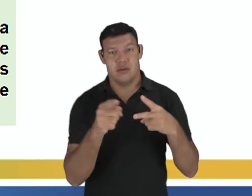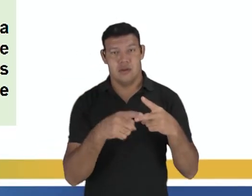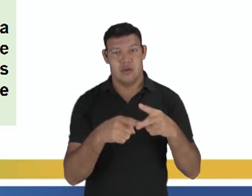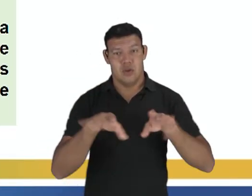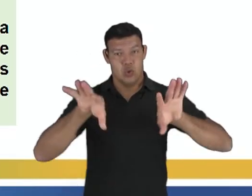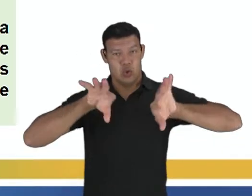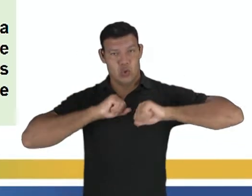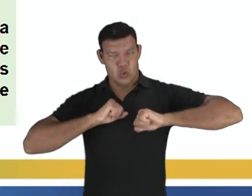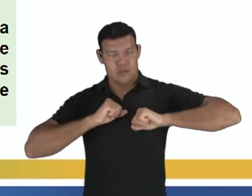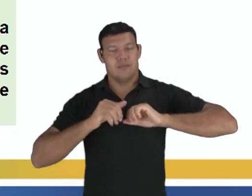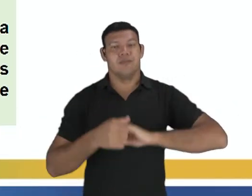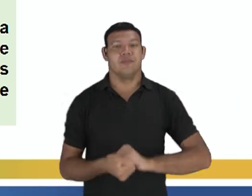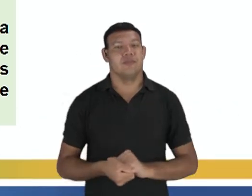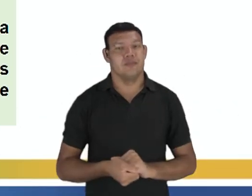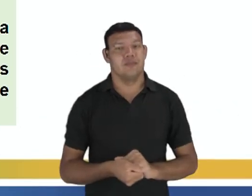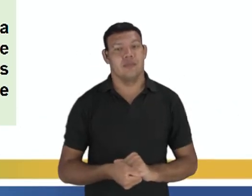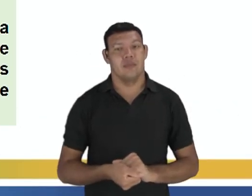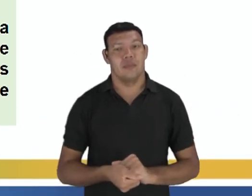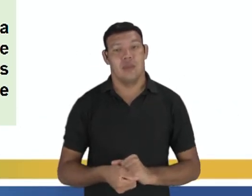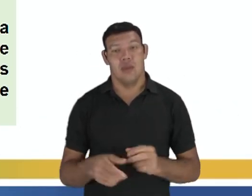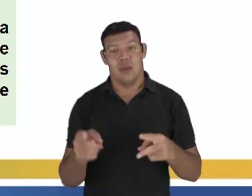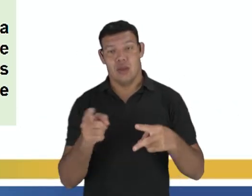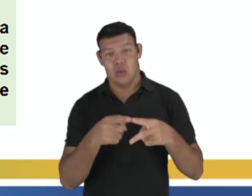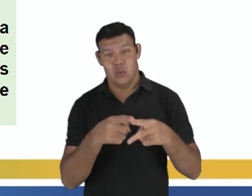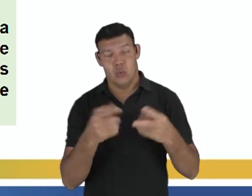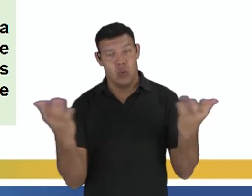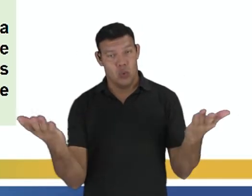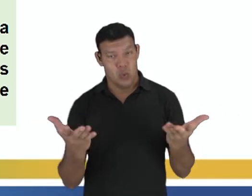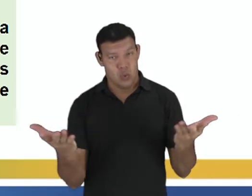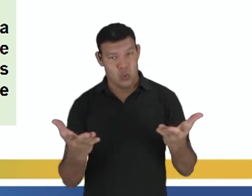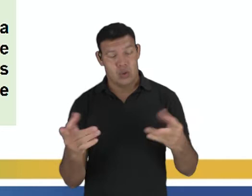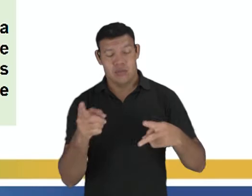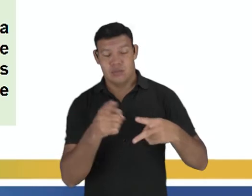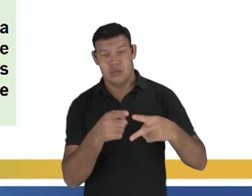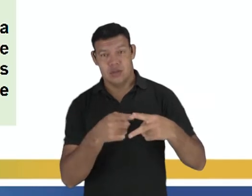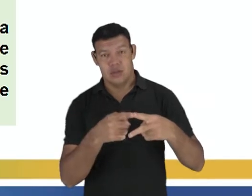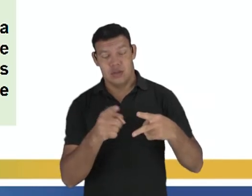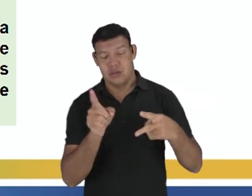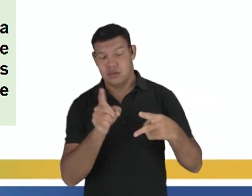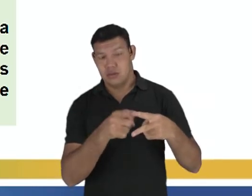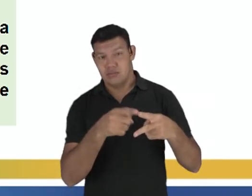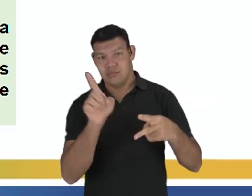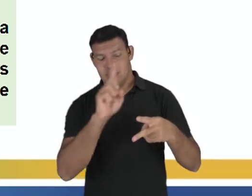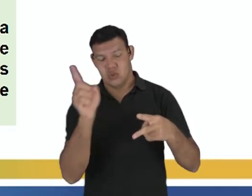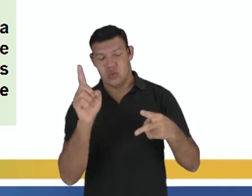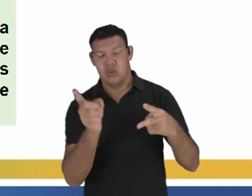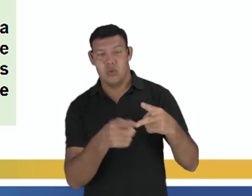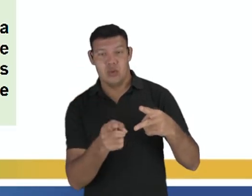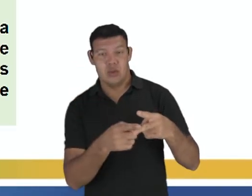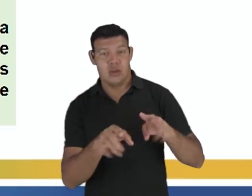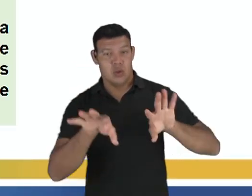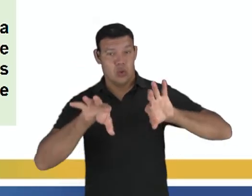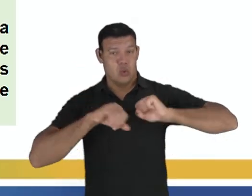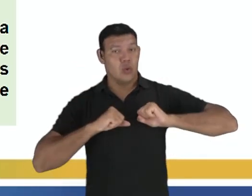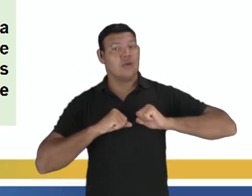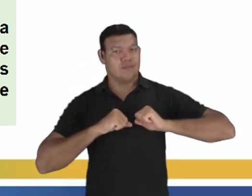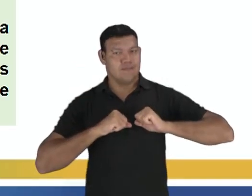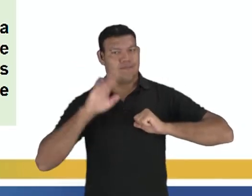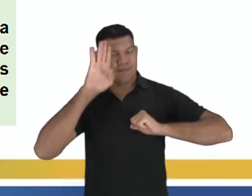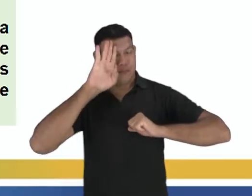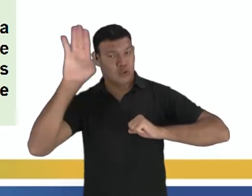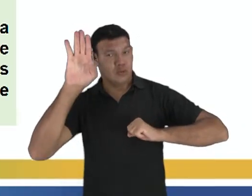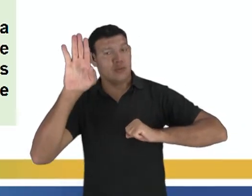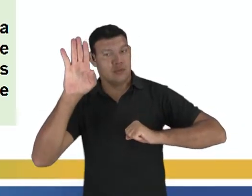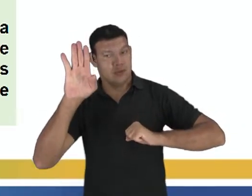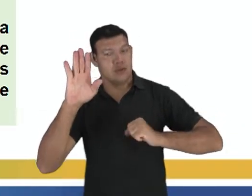adquirida. Na aula de hoje, nós vamos estudar mais a resposta imune adquirida, tá bom? Porque ela tem muito a ver com a vacinação. Na telinha, eu coloquei